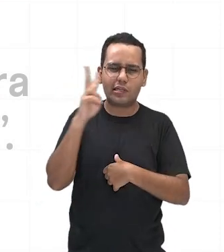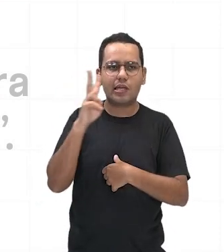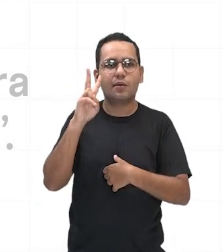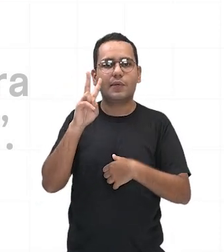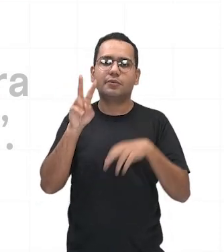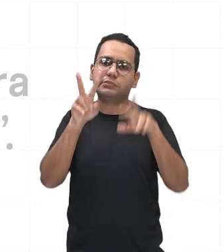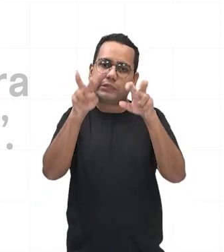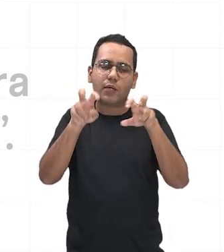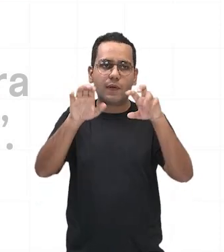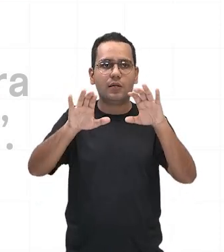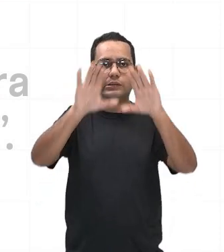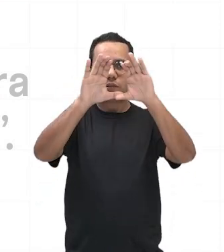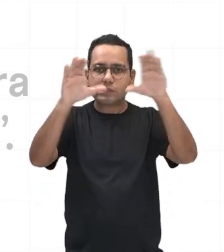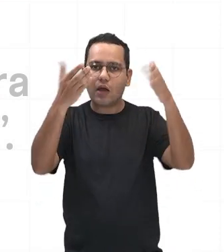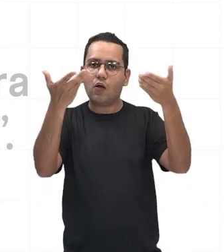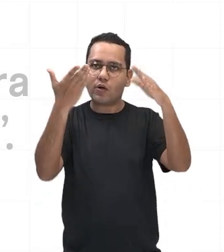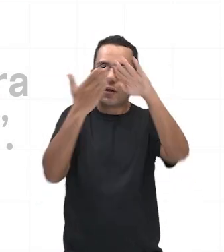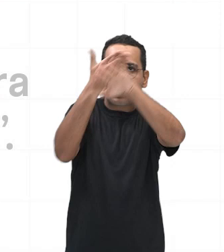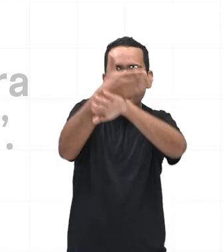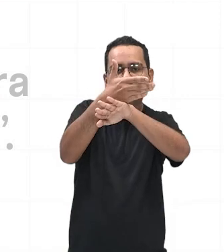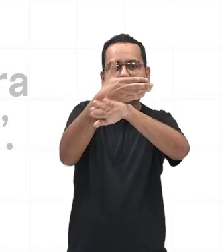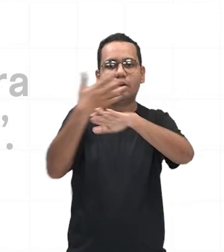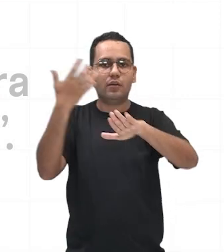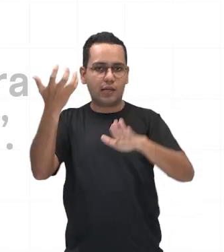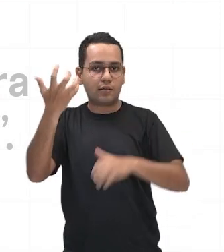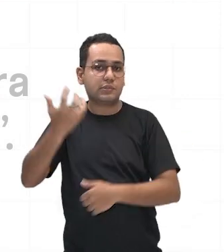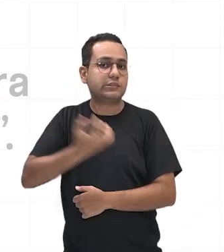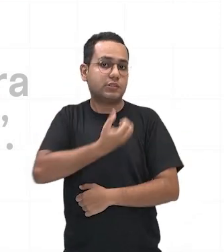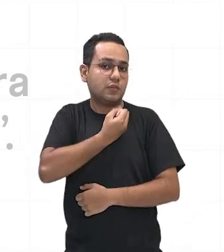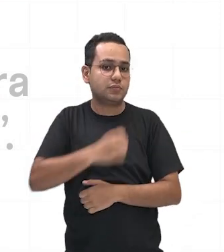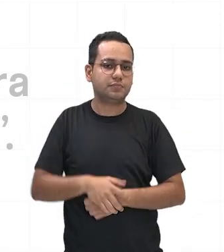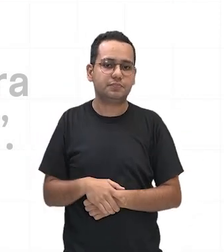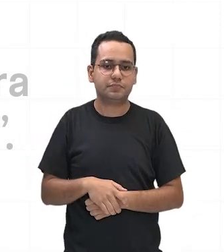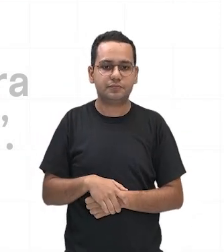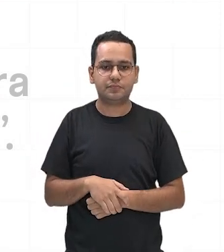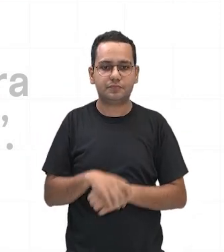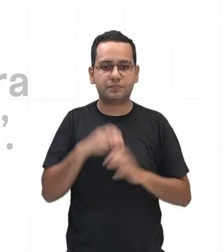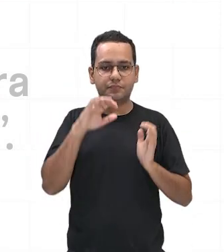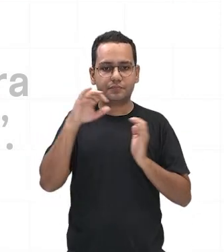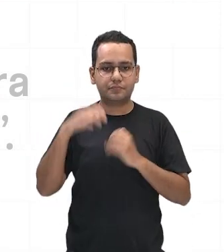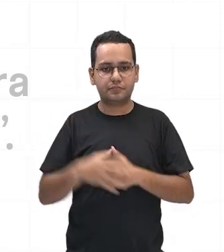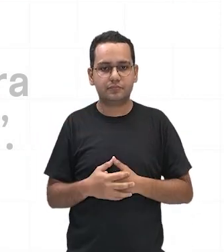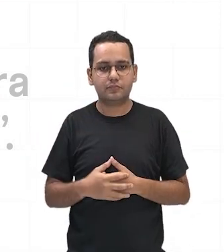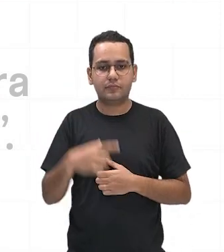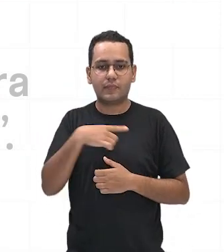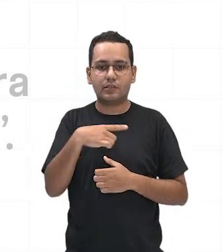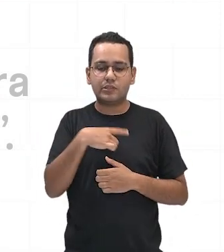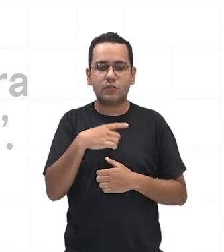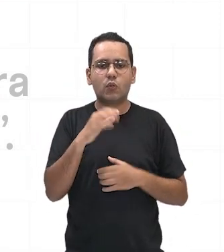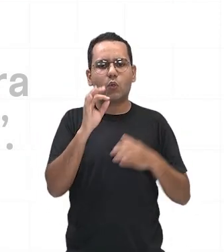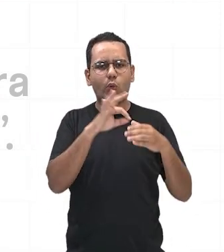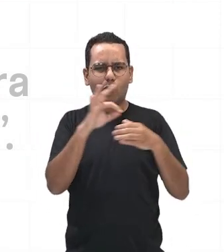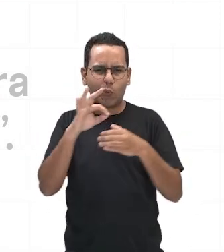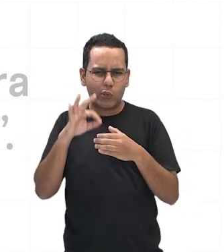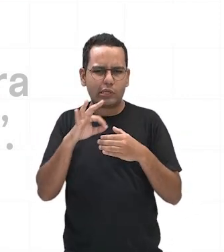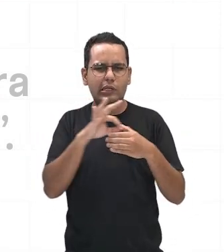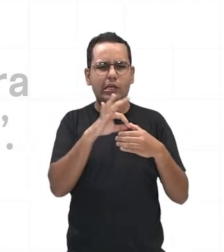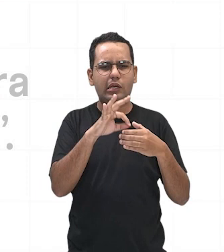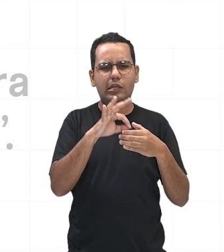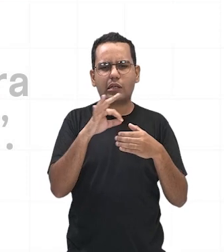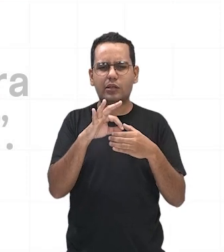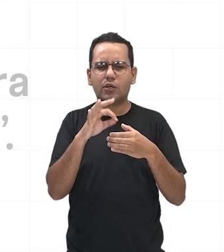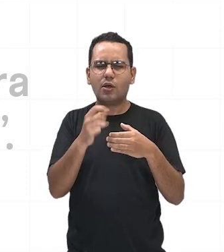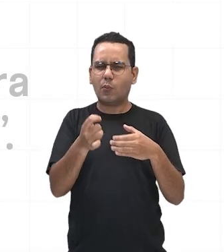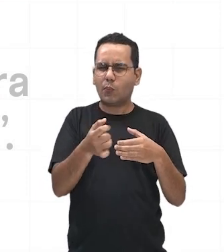ou menos essa mentalidade que se tinha. Temia-se as colheitas pobres. Por quê? Porque isso significava a escassez de